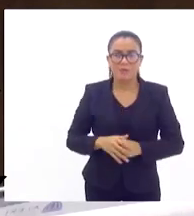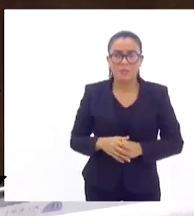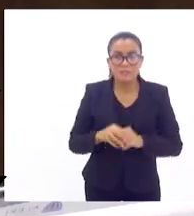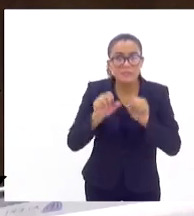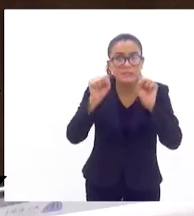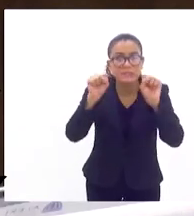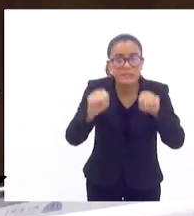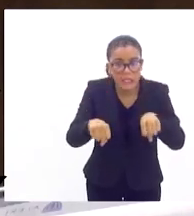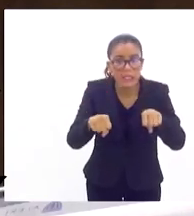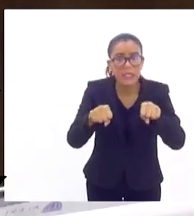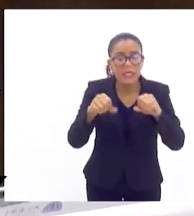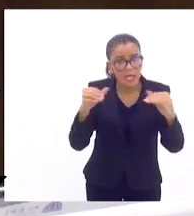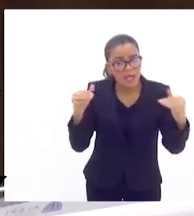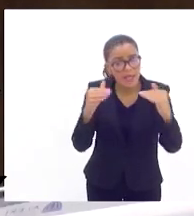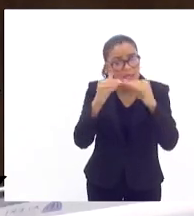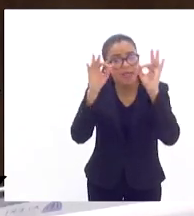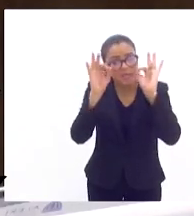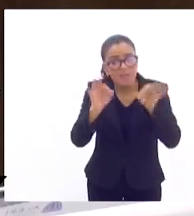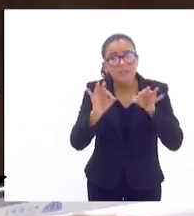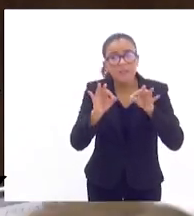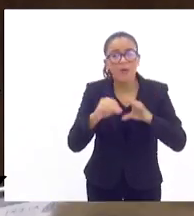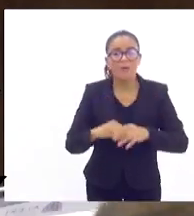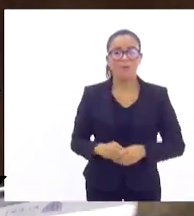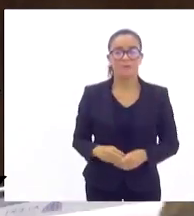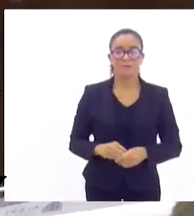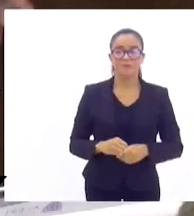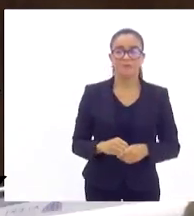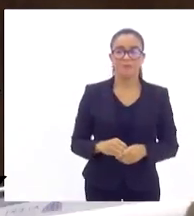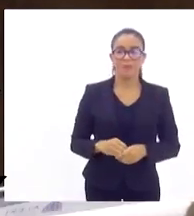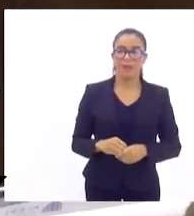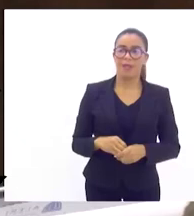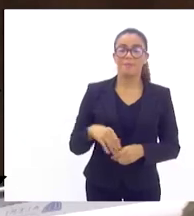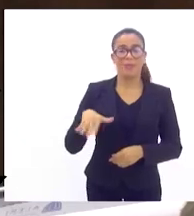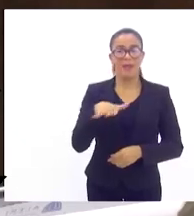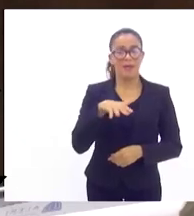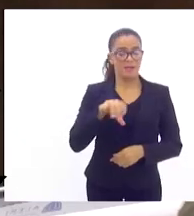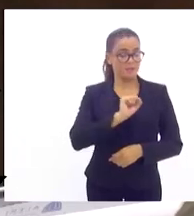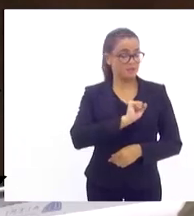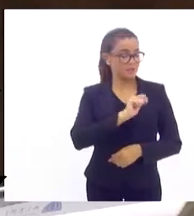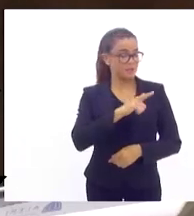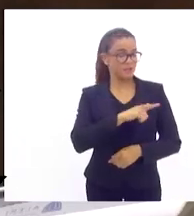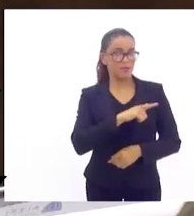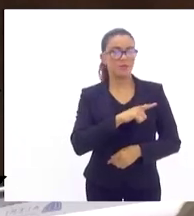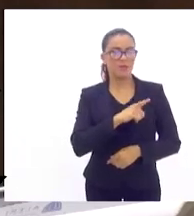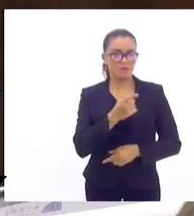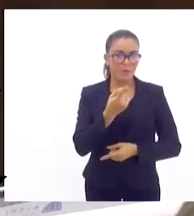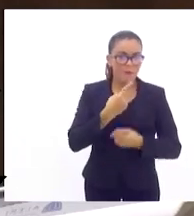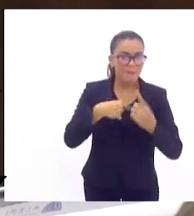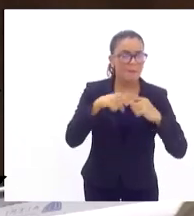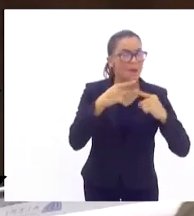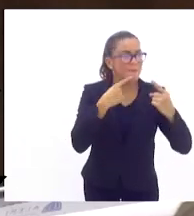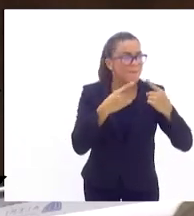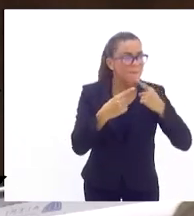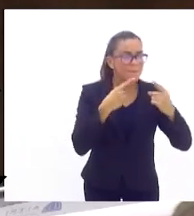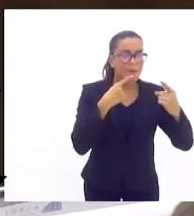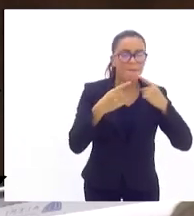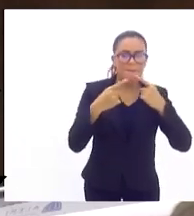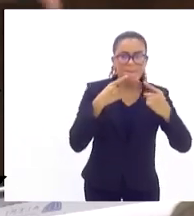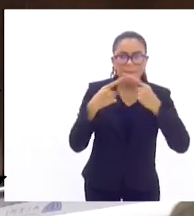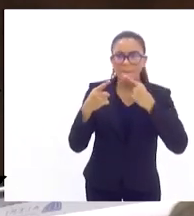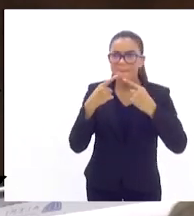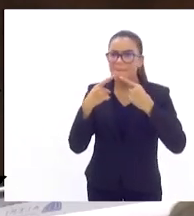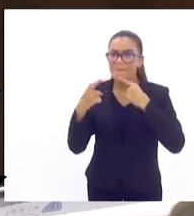Exatamente por isso. Fizemos isso. A parte de São Gonçalo, estamos restabelecendo o diálogo de uma forma muito mais intensa.